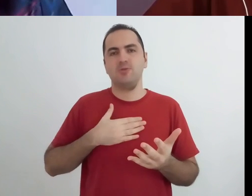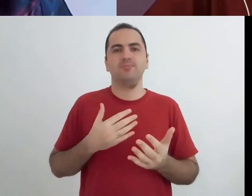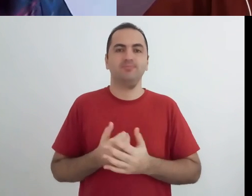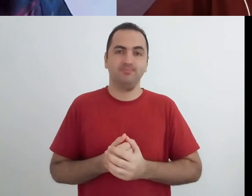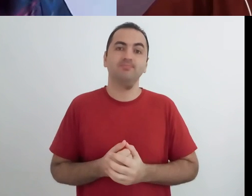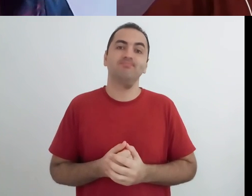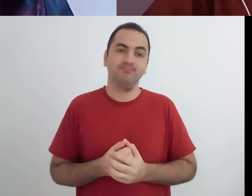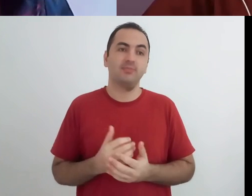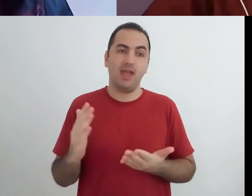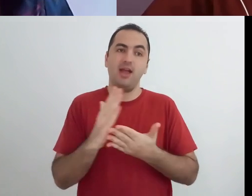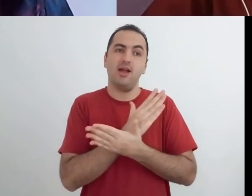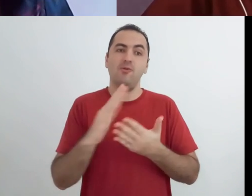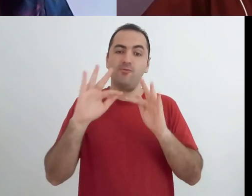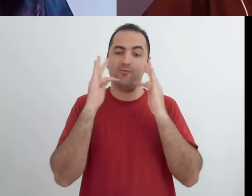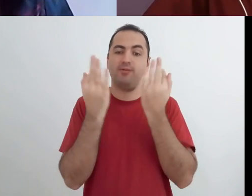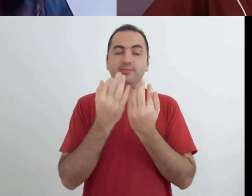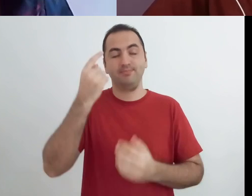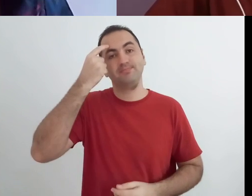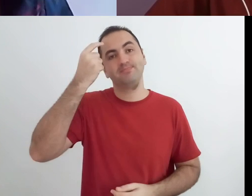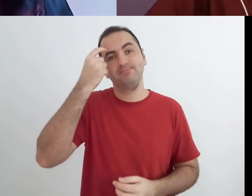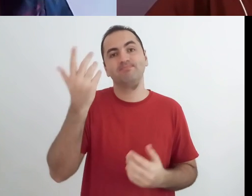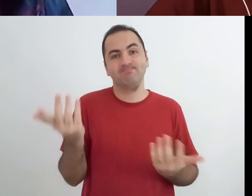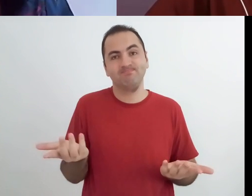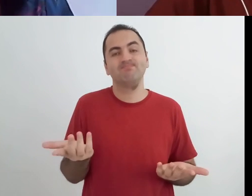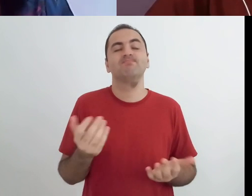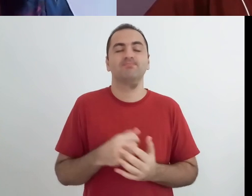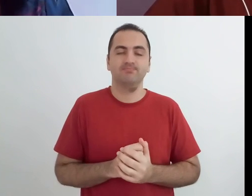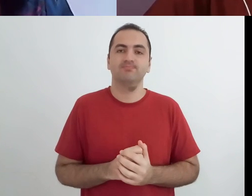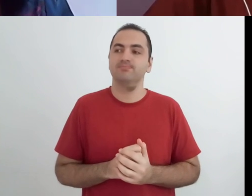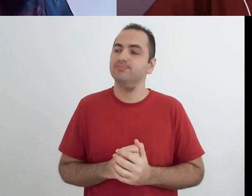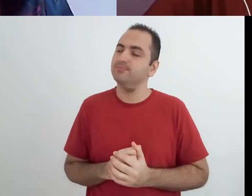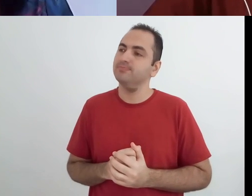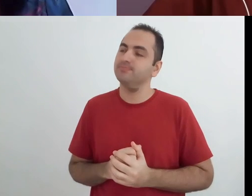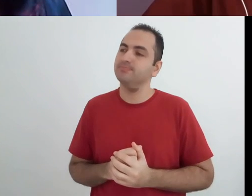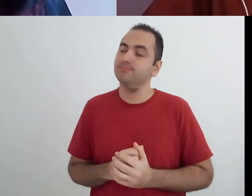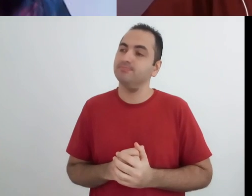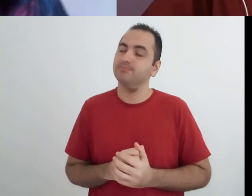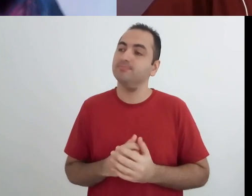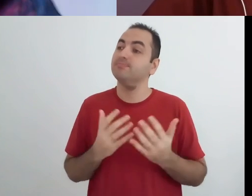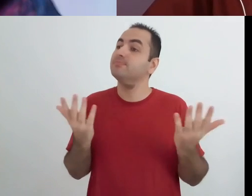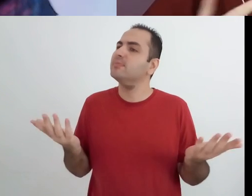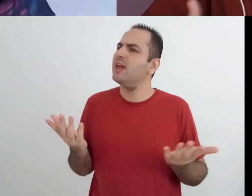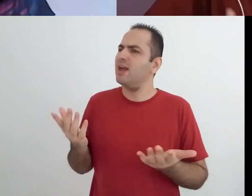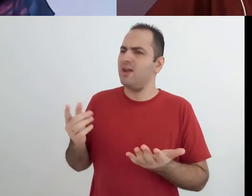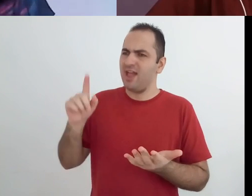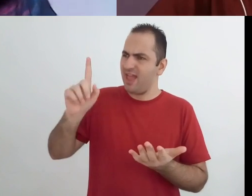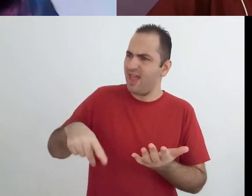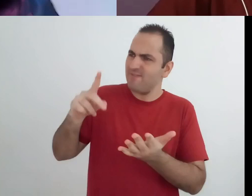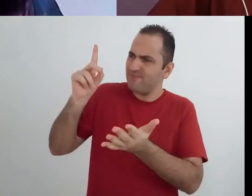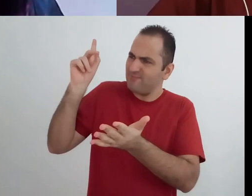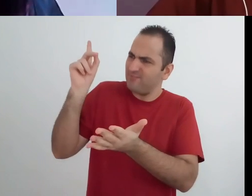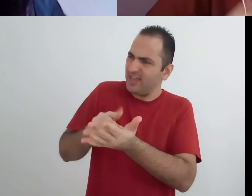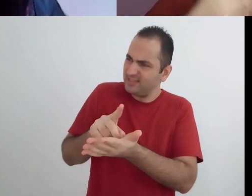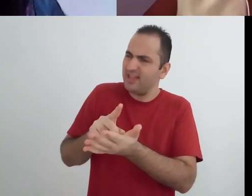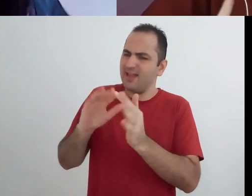Infelizmente então, acontece, um dos né? motivos. Muitas vezes acontece isso, né? E aí, e qual é a verdade sobre isso? Será